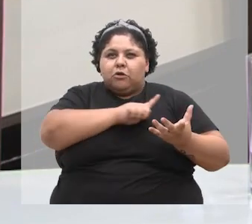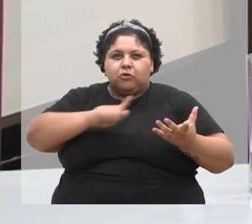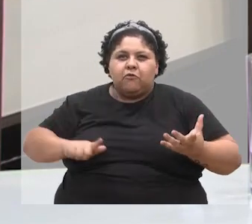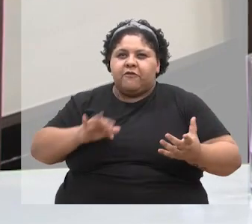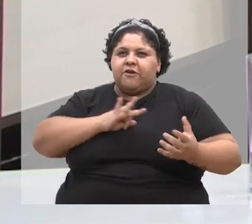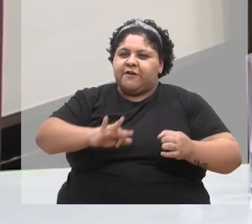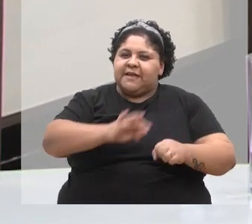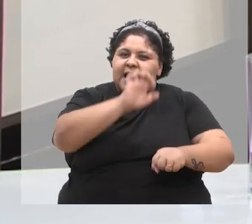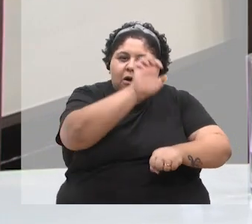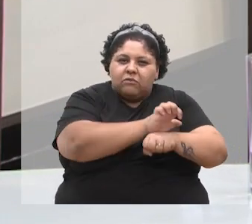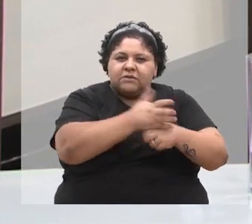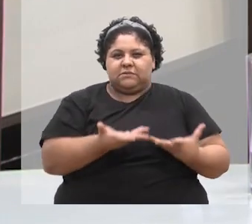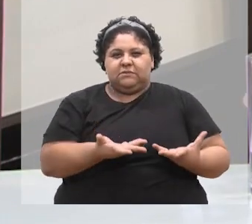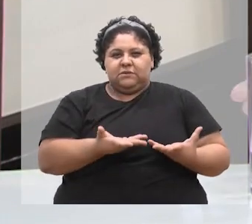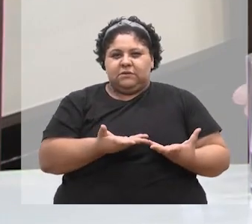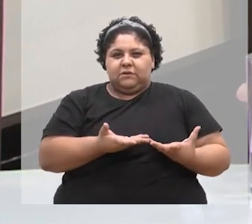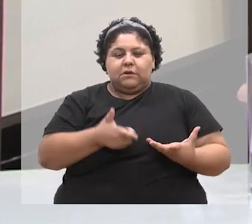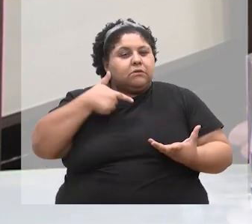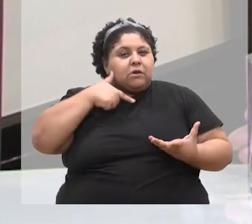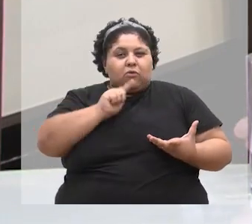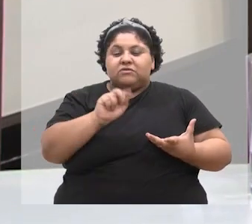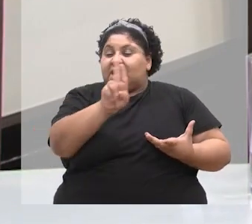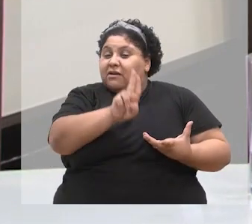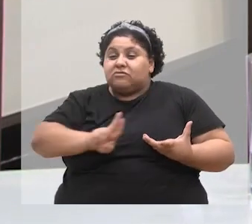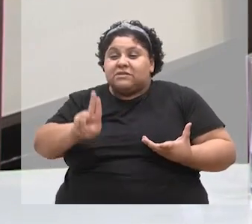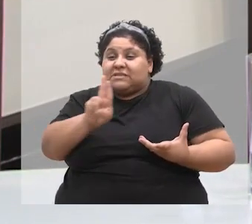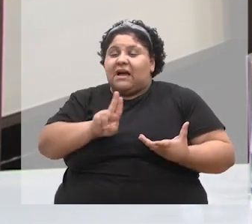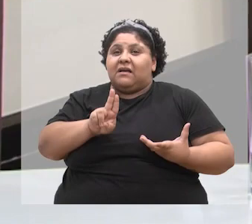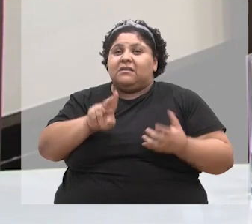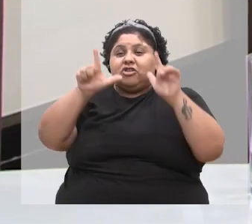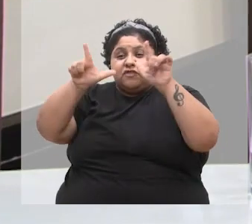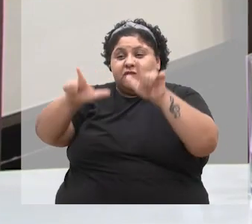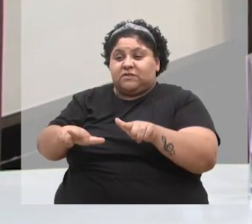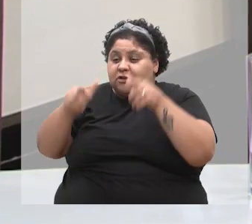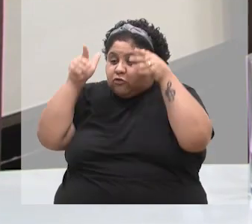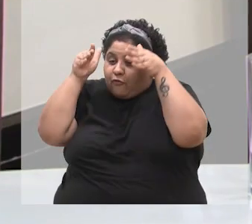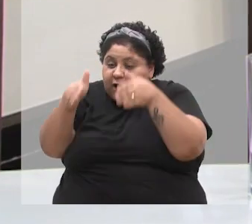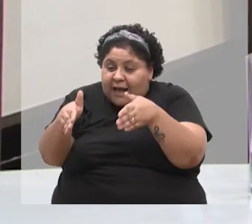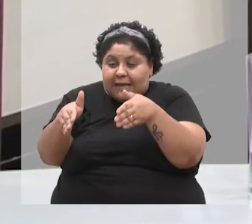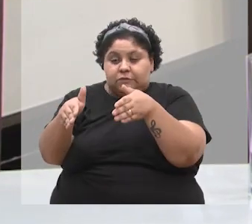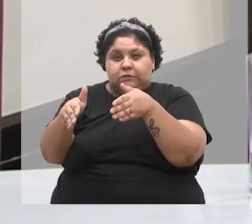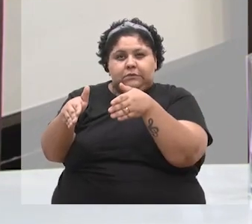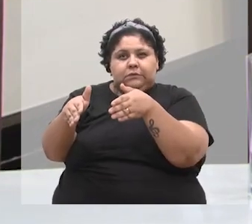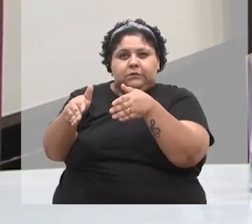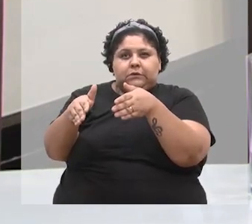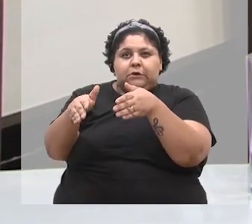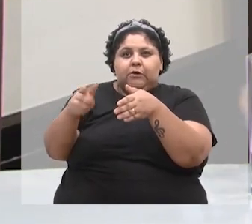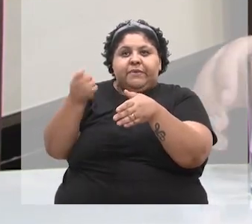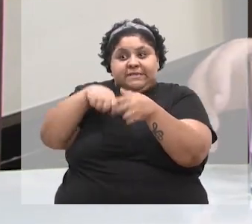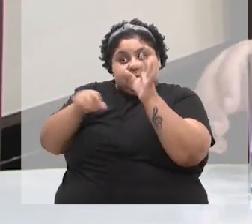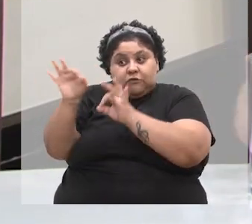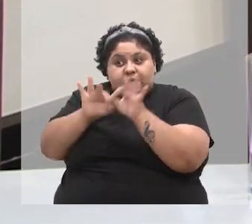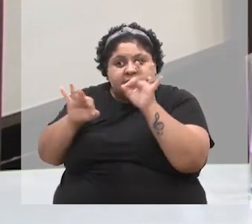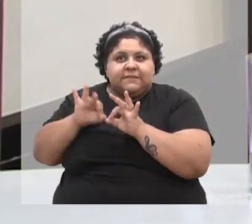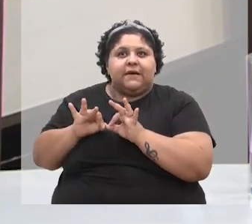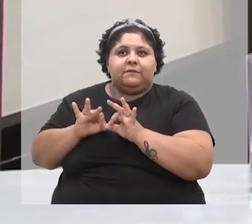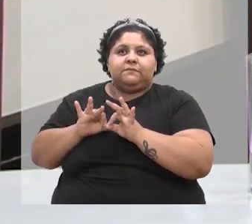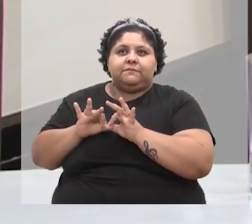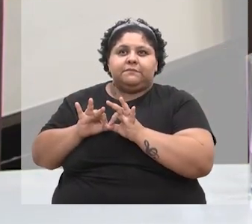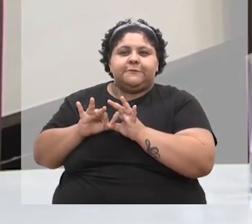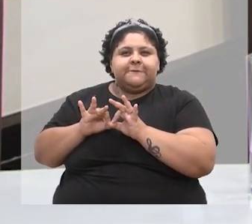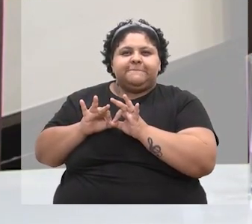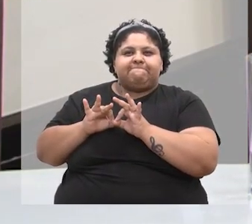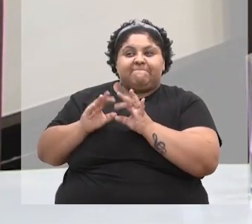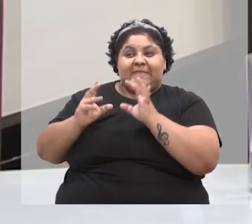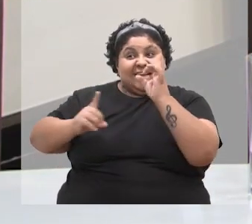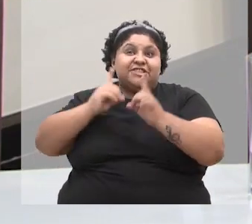governo federal, do governo estadual, que você não consegue usufruir se não tiver um setor específico. Então, ali fica organizada, digamos